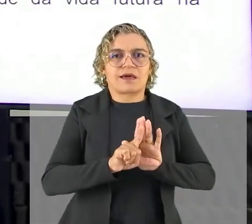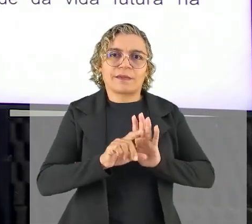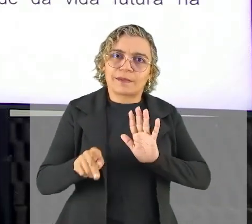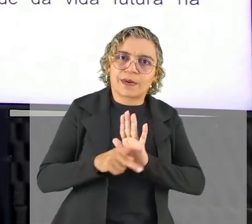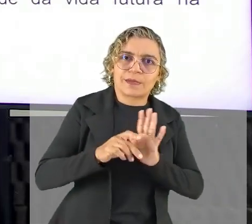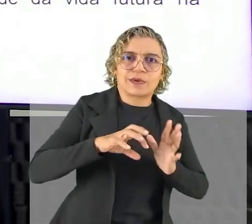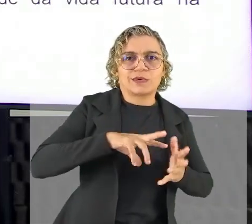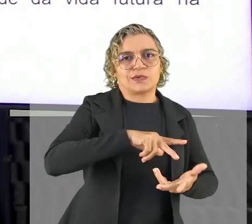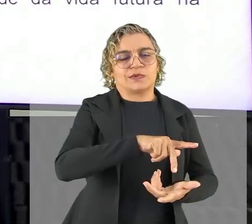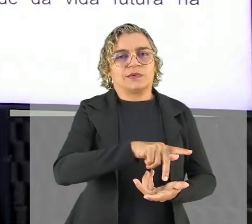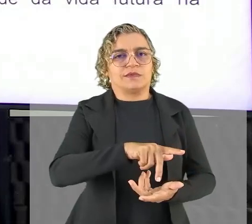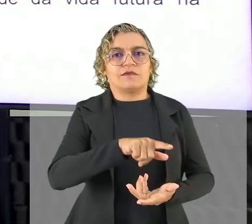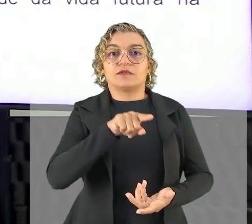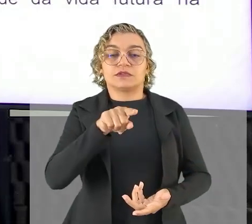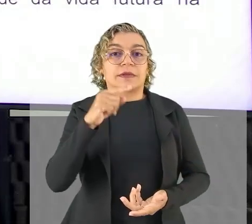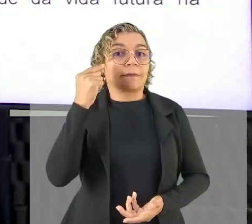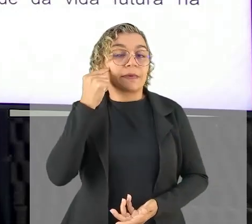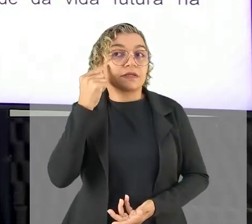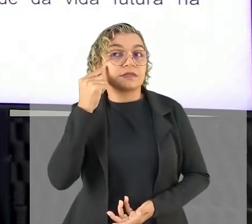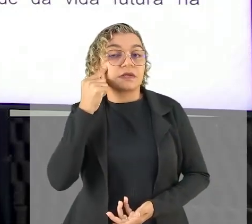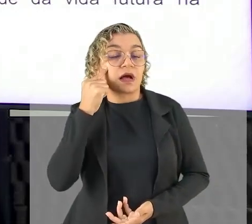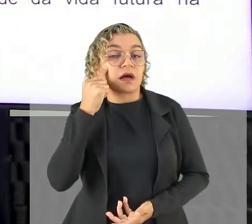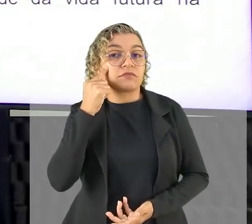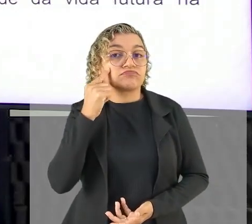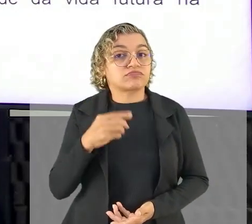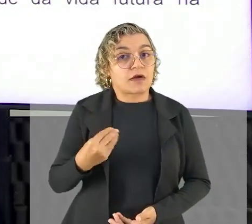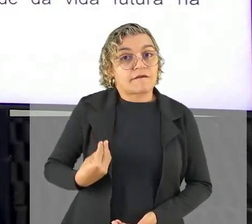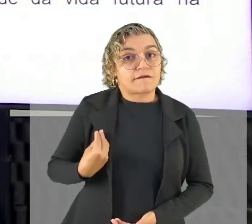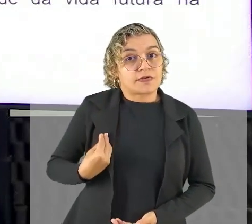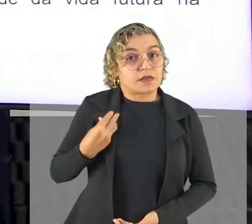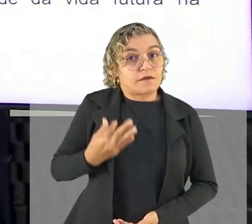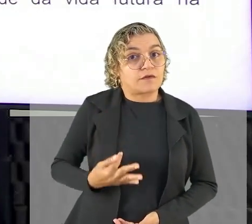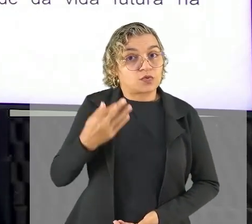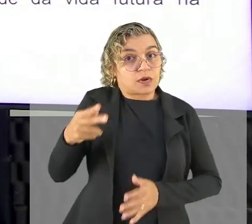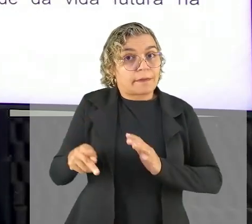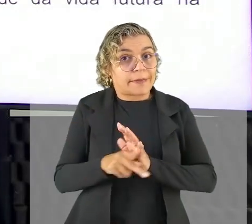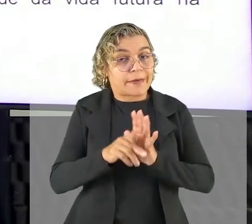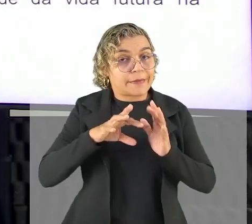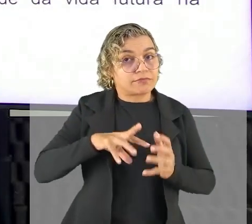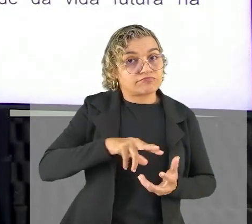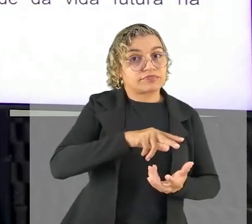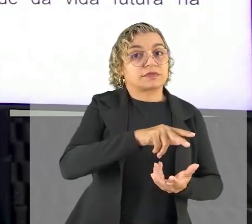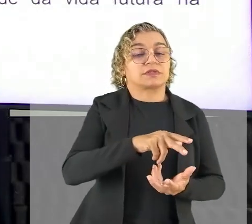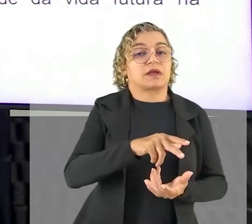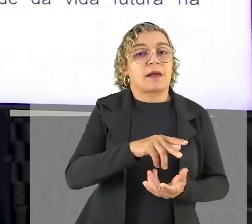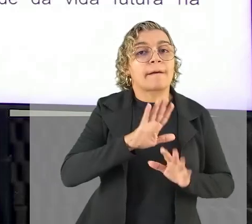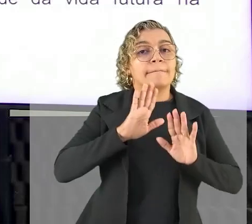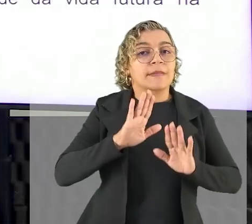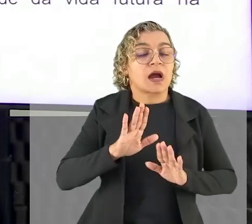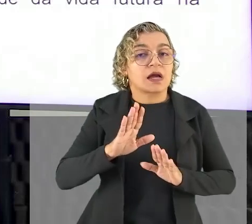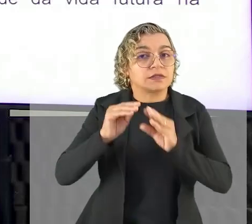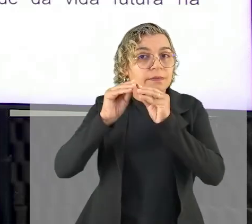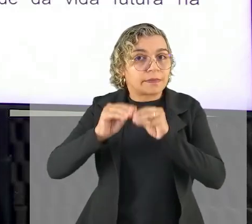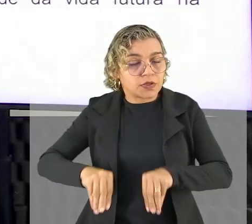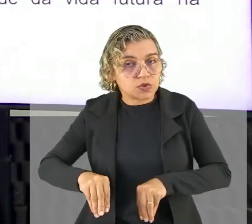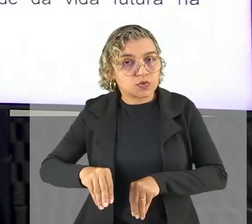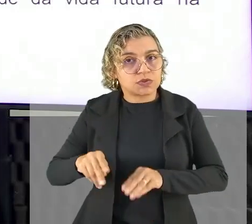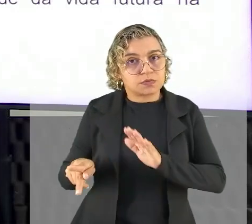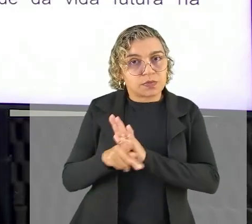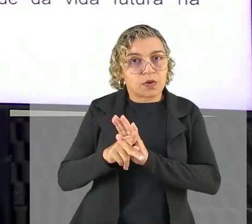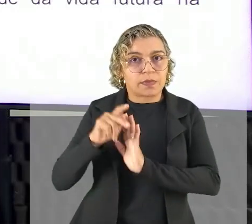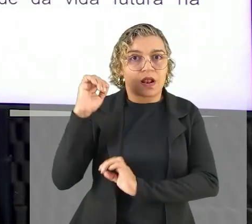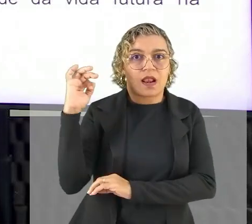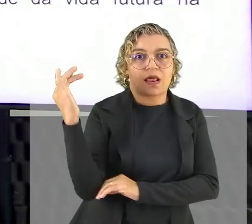sobre questões de possibilidade de vida futura na Terra, uma vez que as suas ações não prejudiquem, né, o meio ambiente. Mas não é disso que se trata o